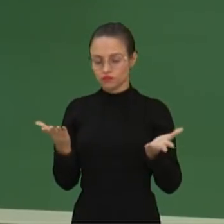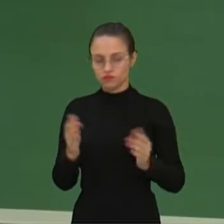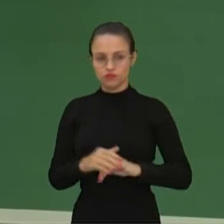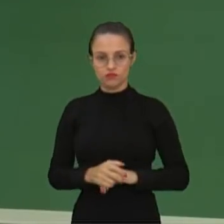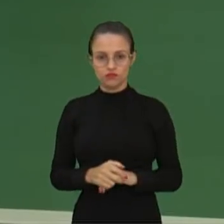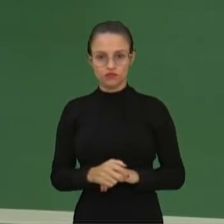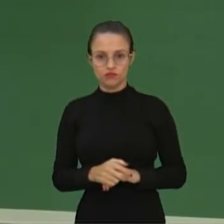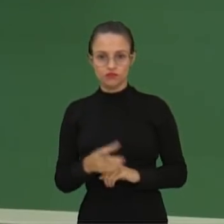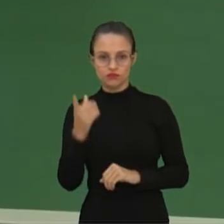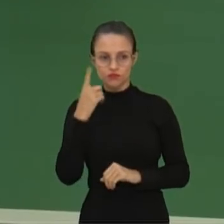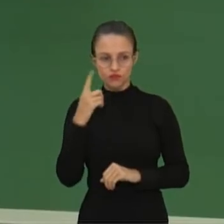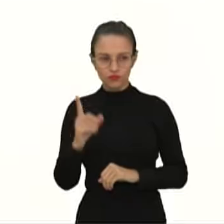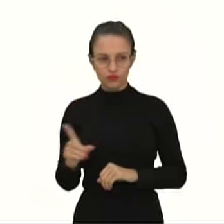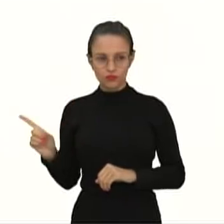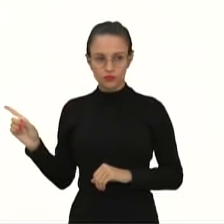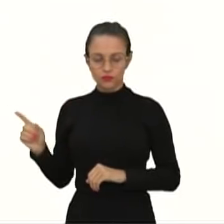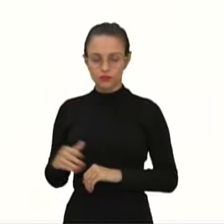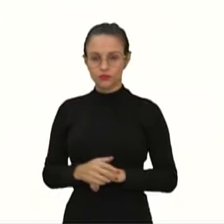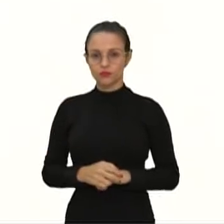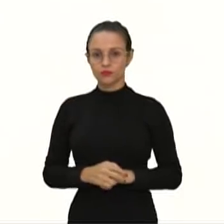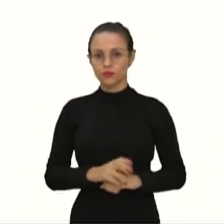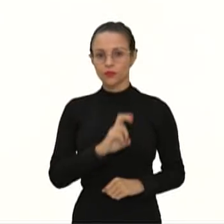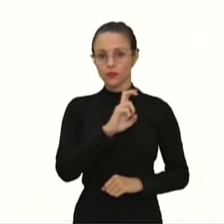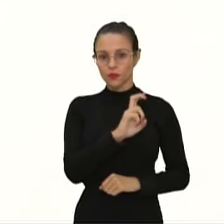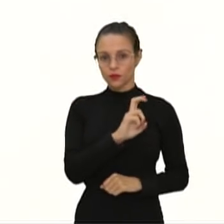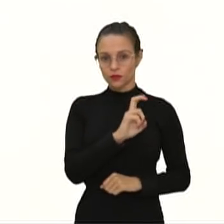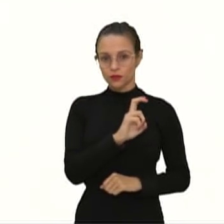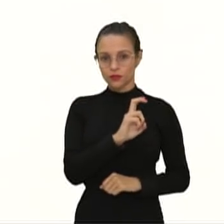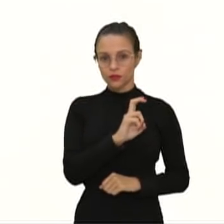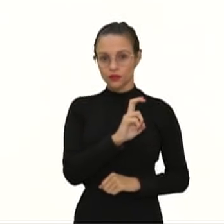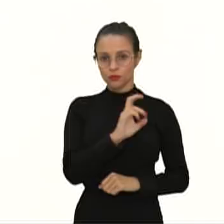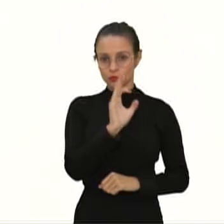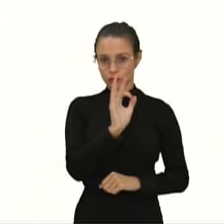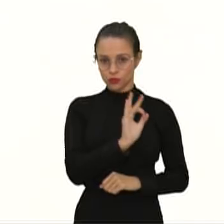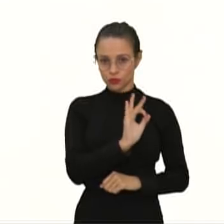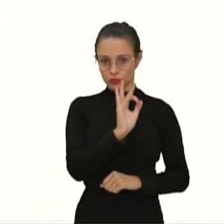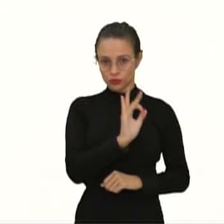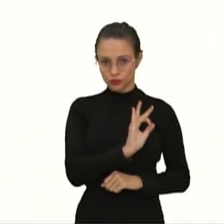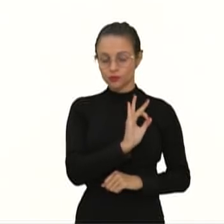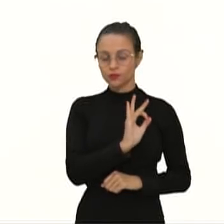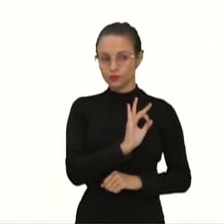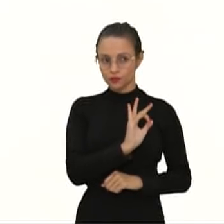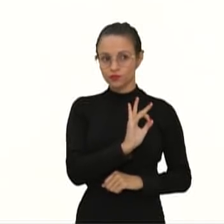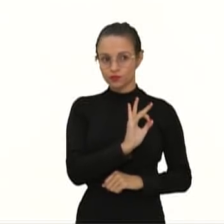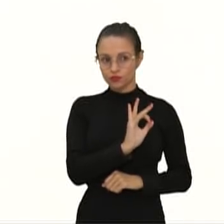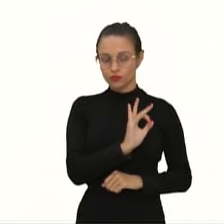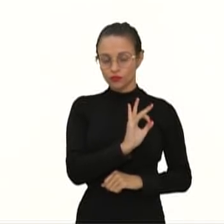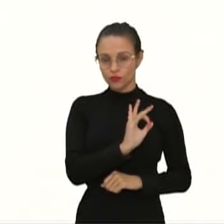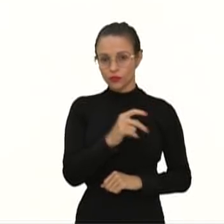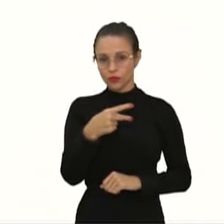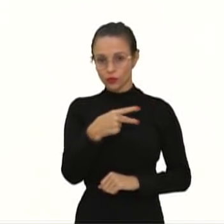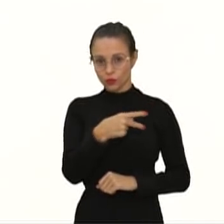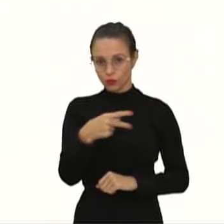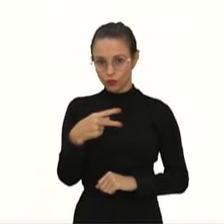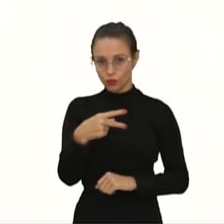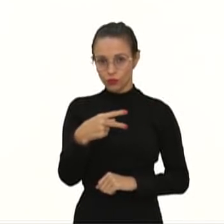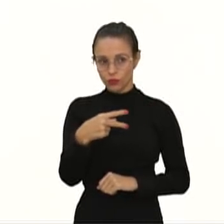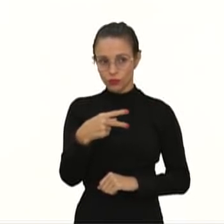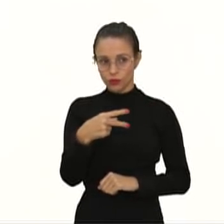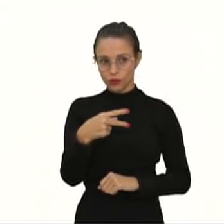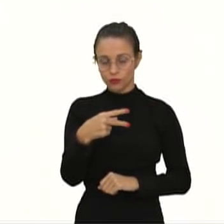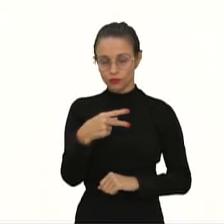Vamos lá, olha aqui. Eu tenho o 5 e o símbolo da porcentagem igual